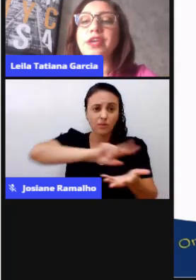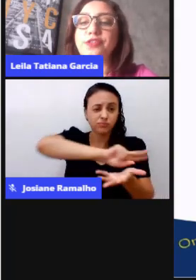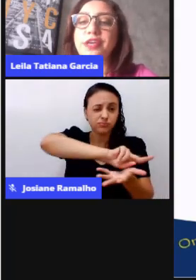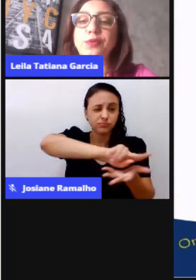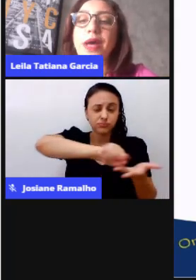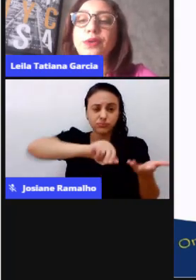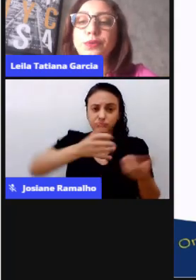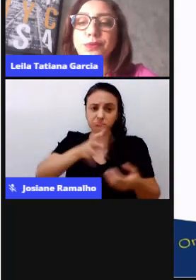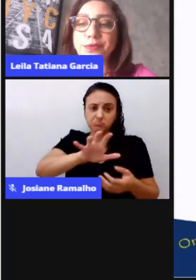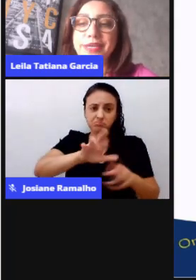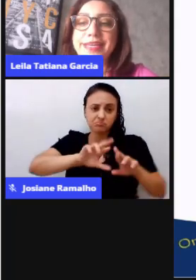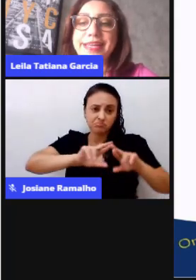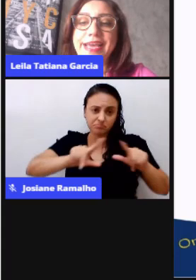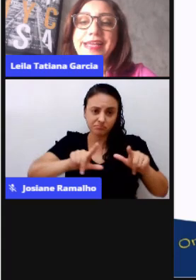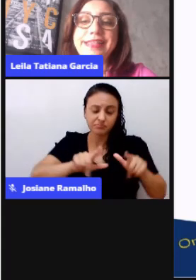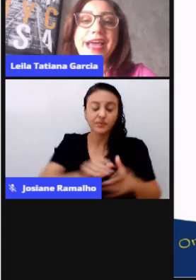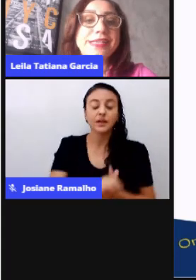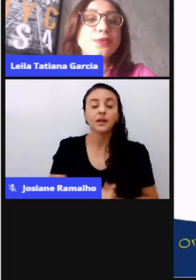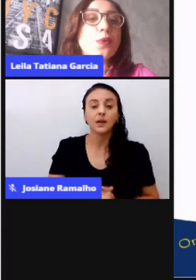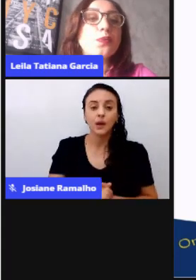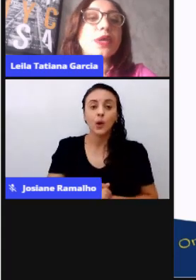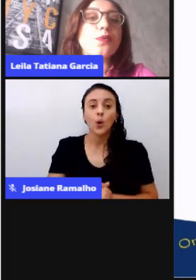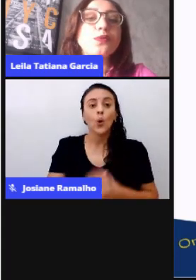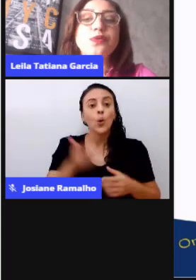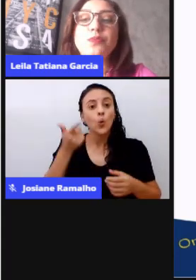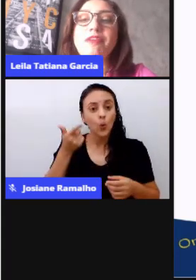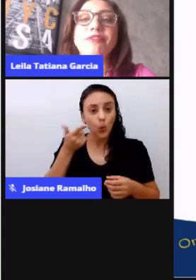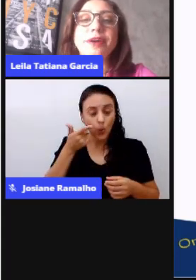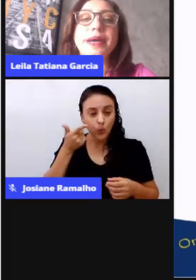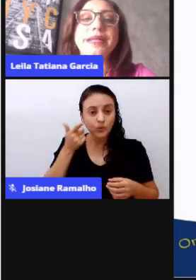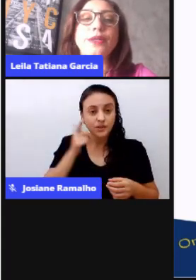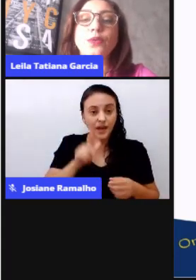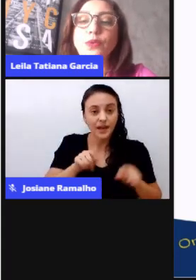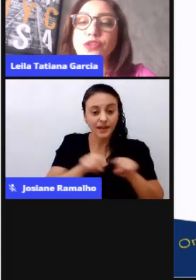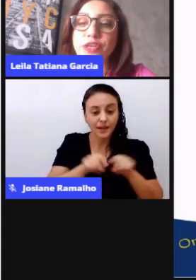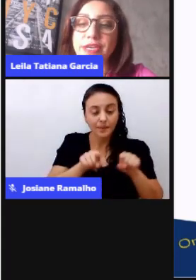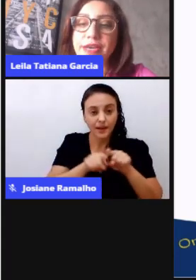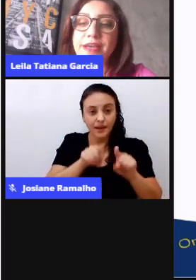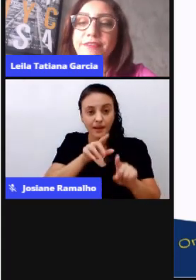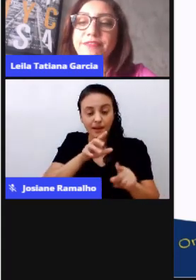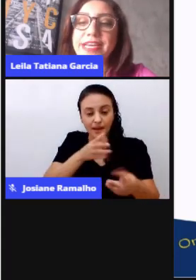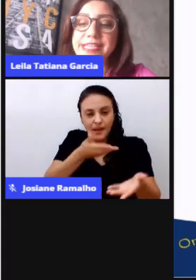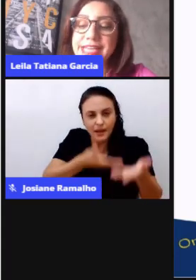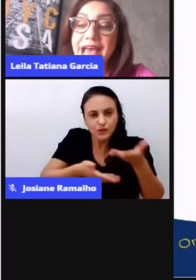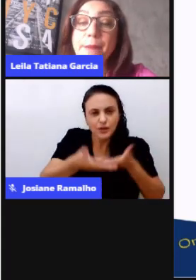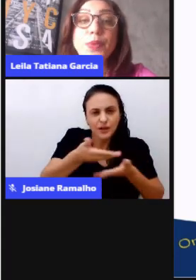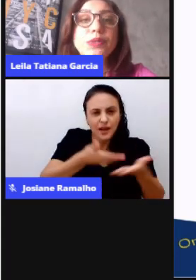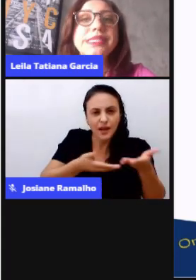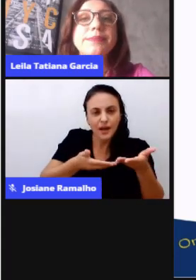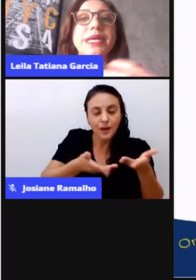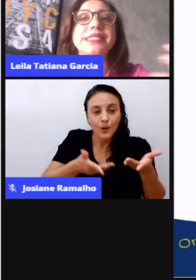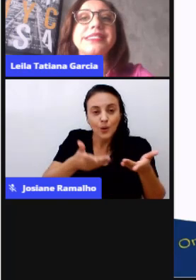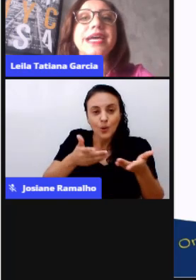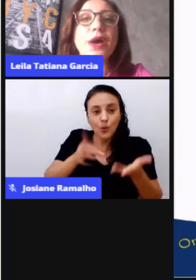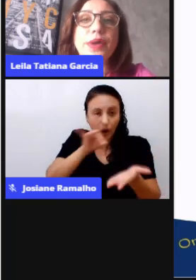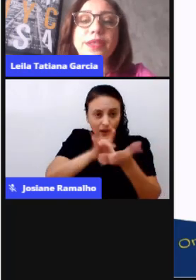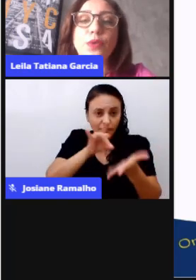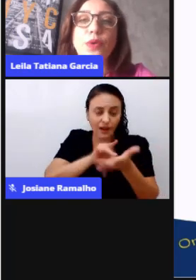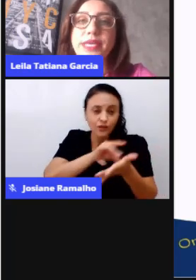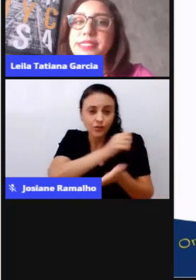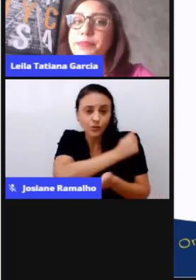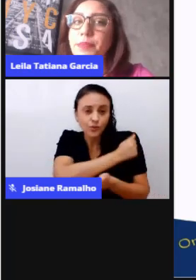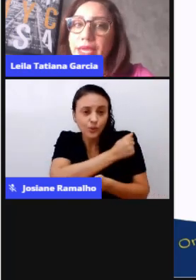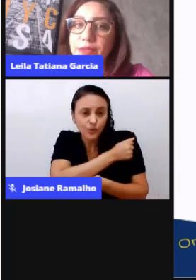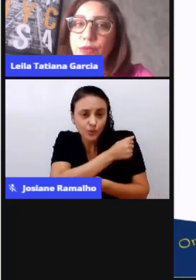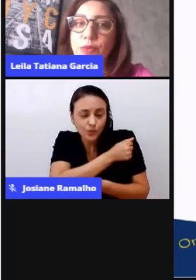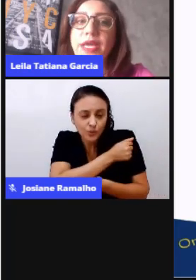conteúdo com o dia a dia do aluno, né? Traz o conteúdo de uma forma lúdica, faz essa aproximação entre